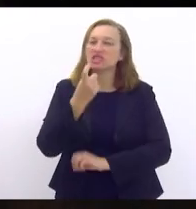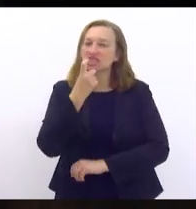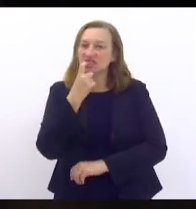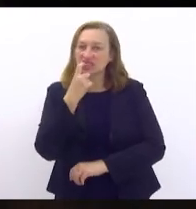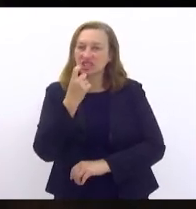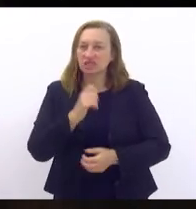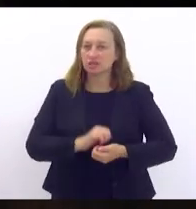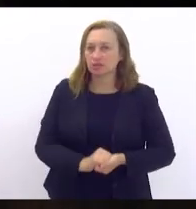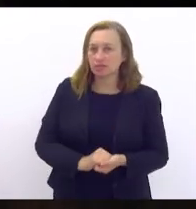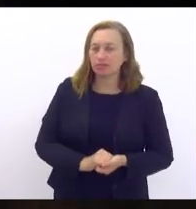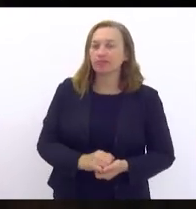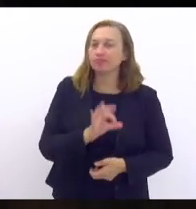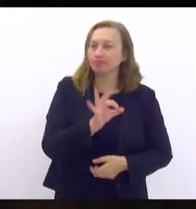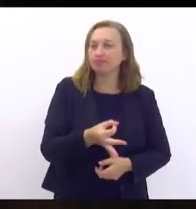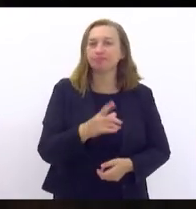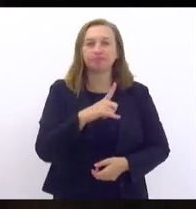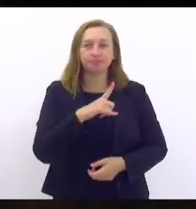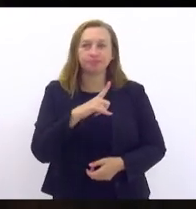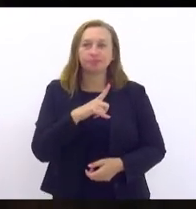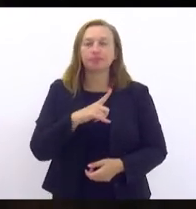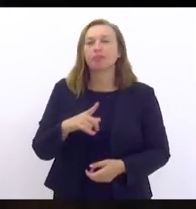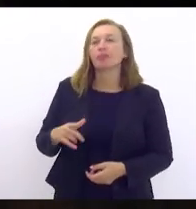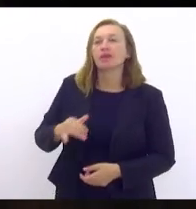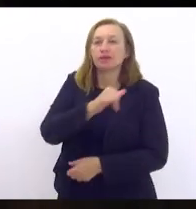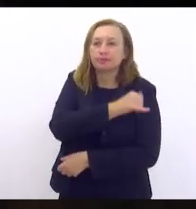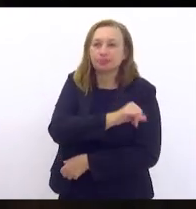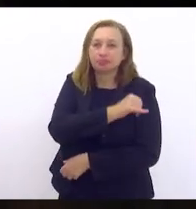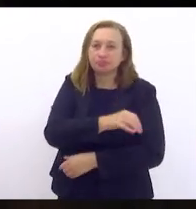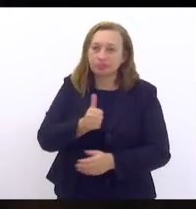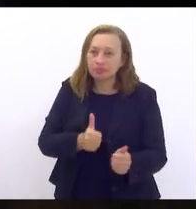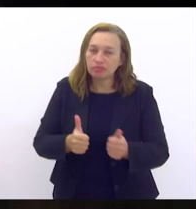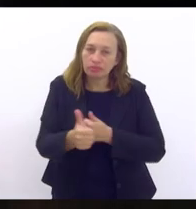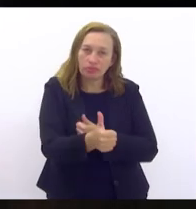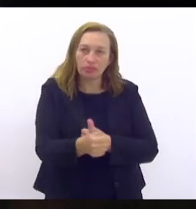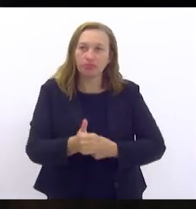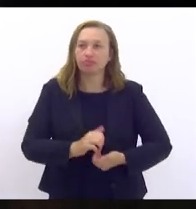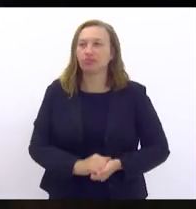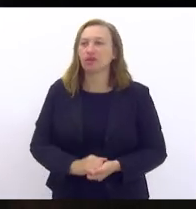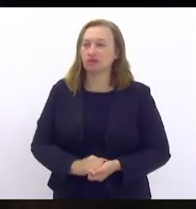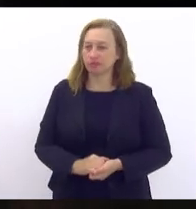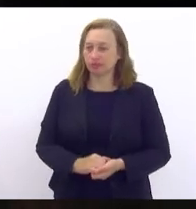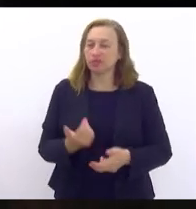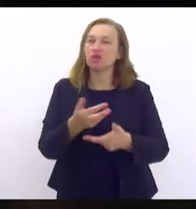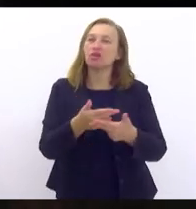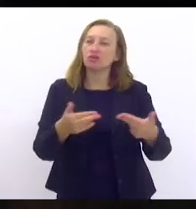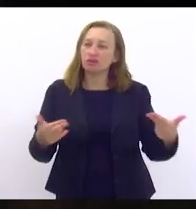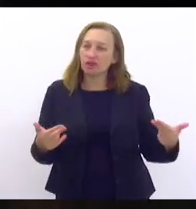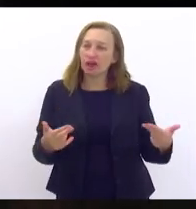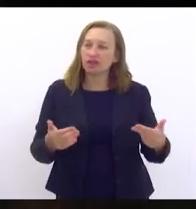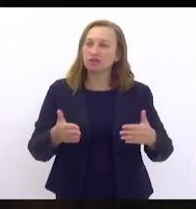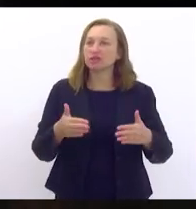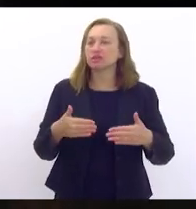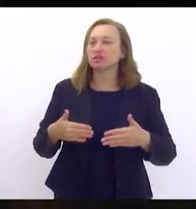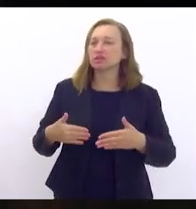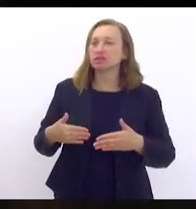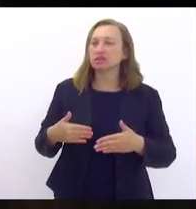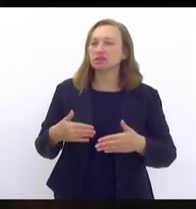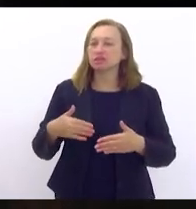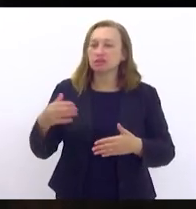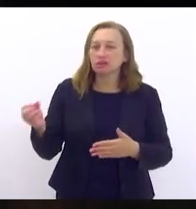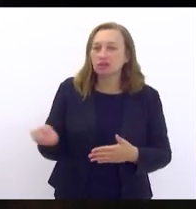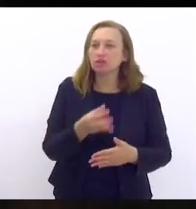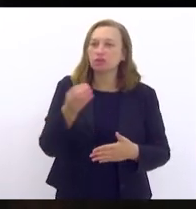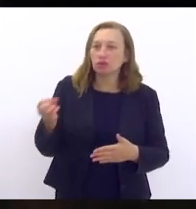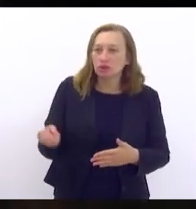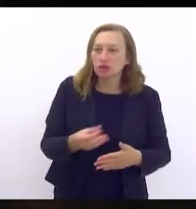e eu tenho certeza que o Rio de Janeiro vai partir na frente com vários várias iniciativas e inovadoras